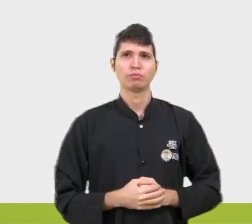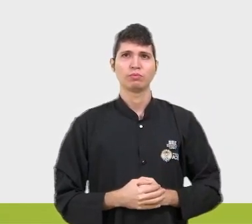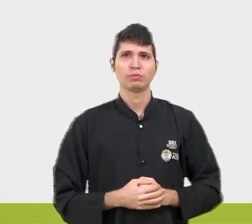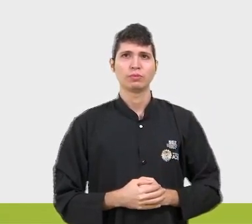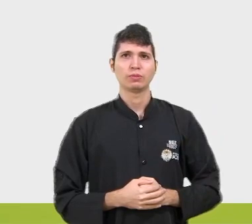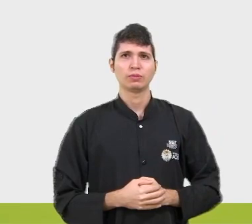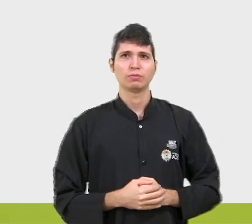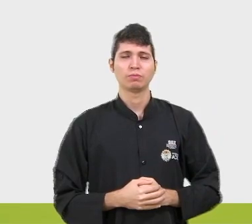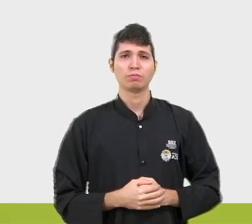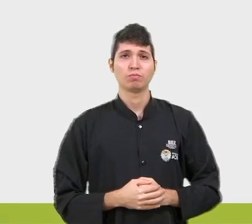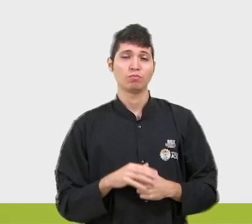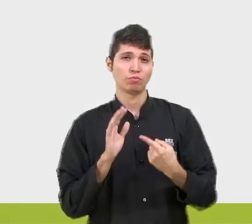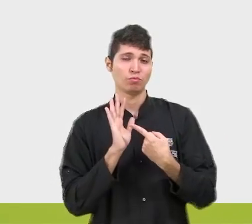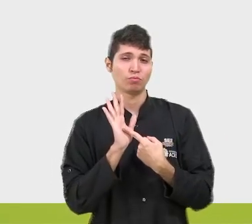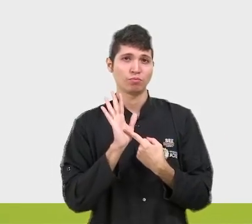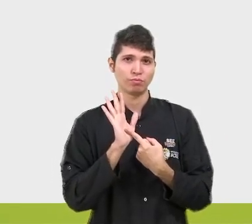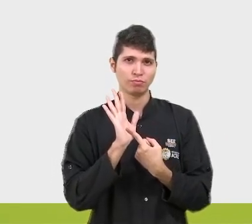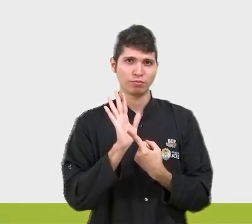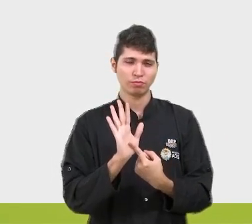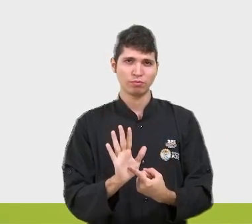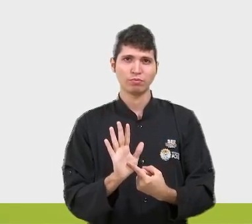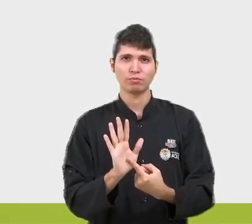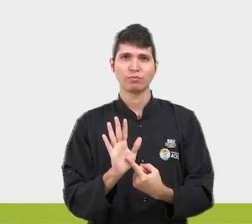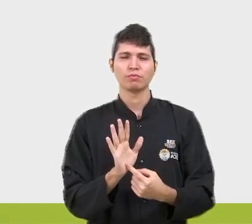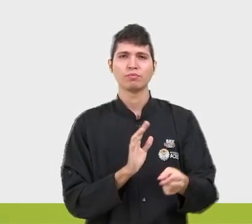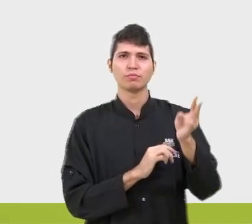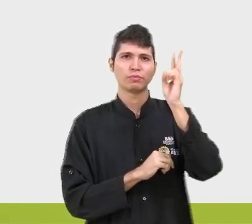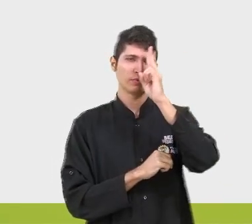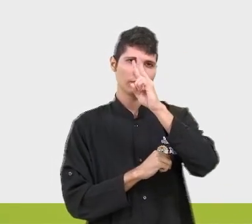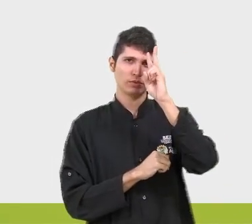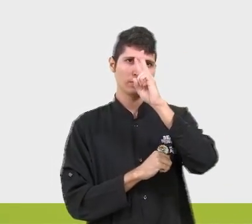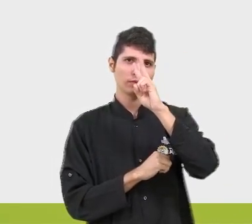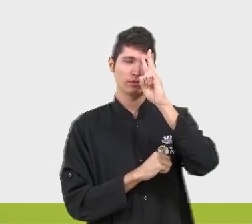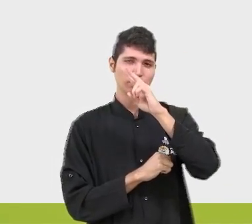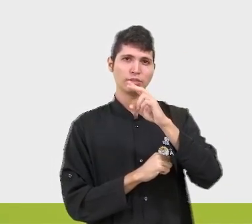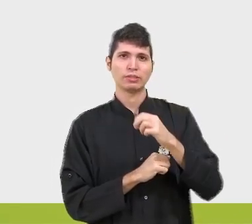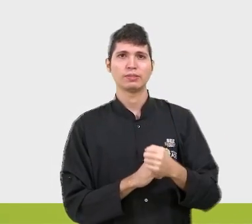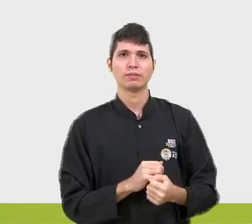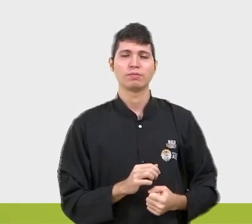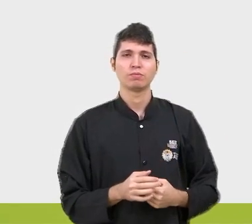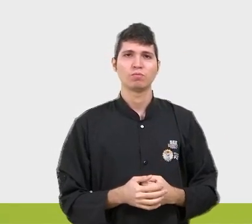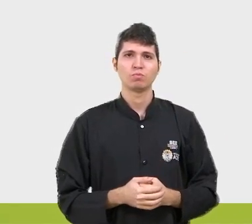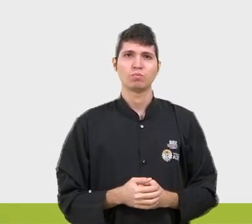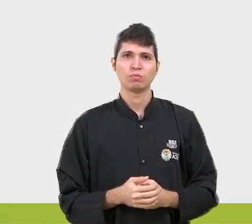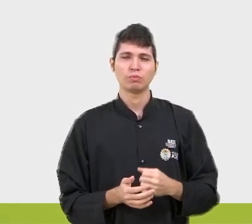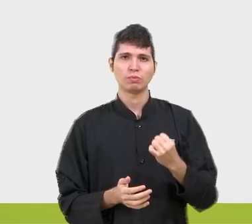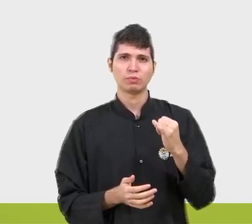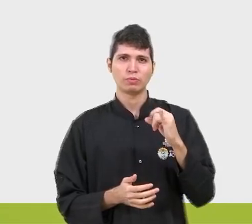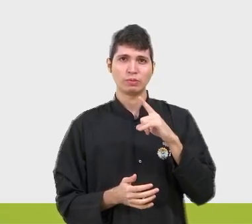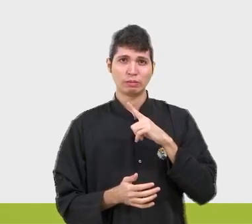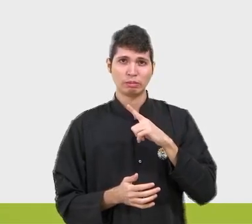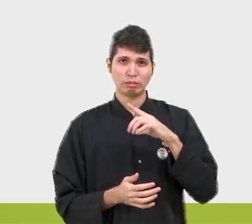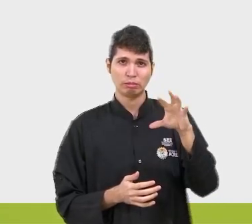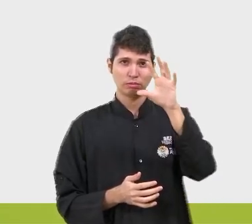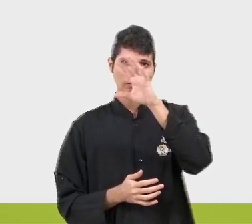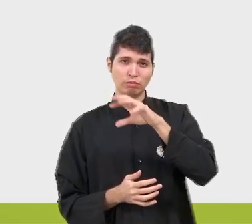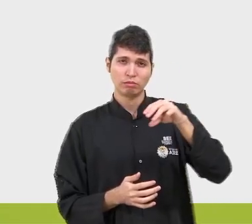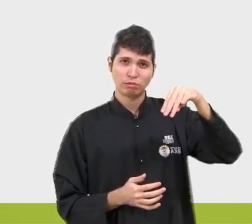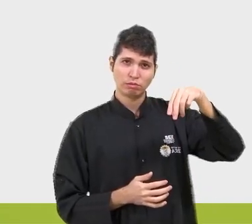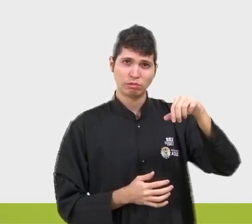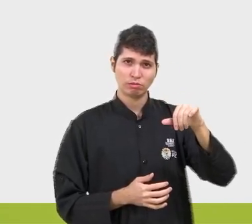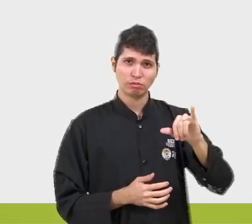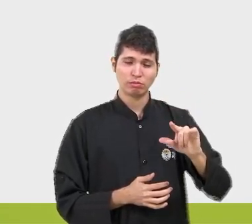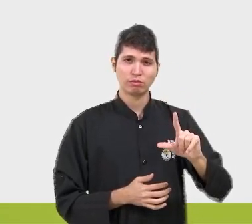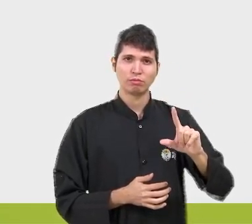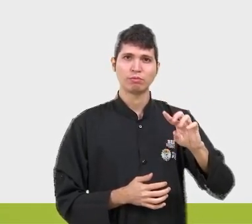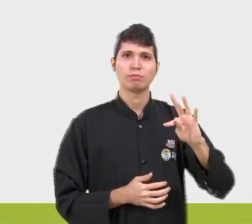a resolução da questão. Lembra que eu falei para vocês, apareceu a regionalização do Milton Santos, já